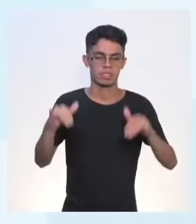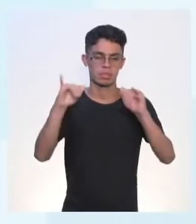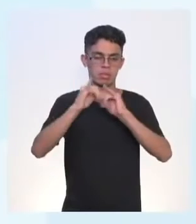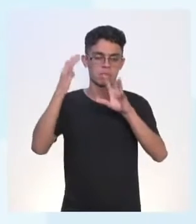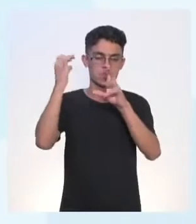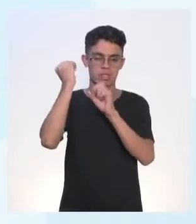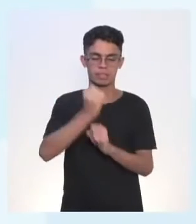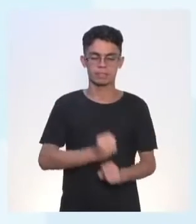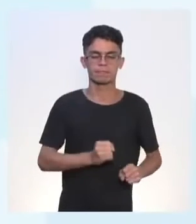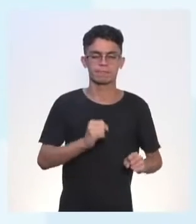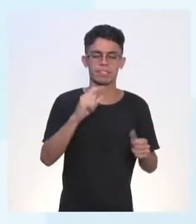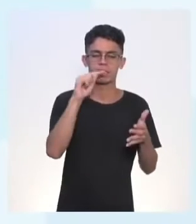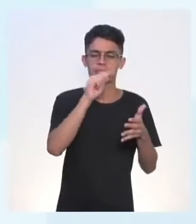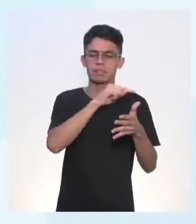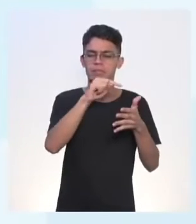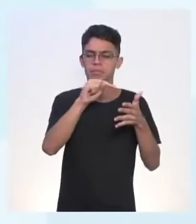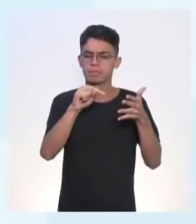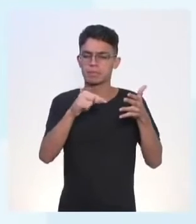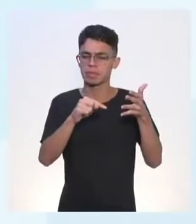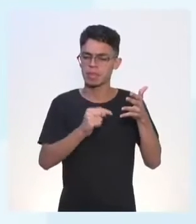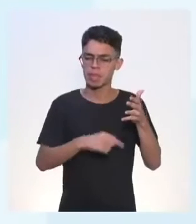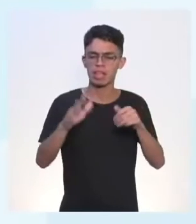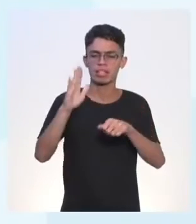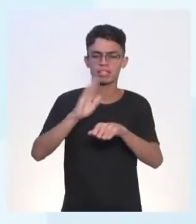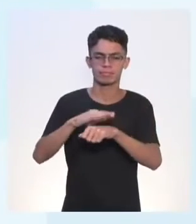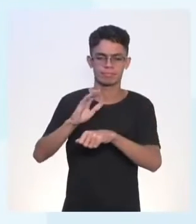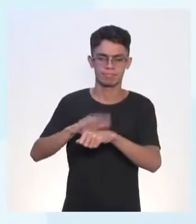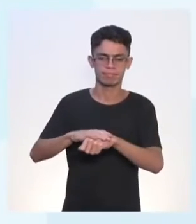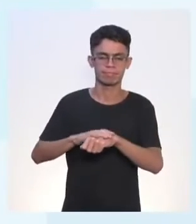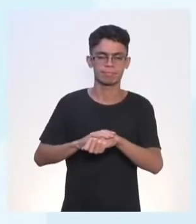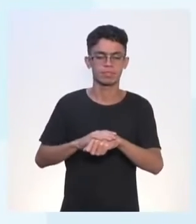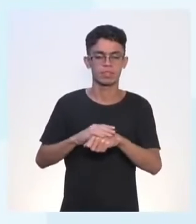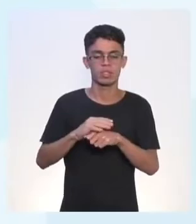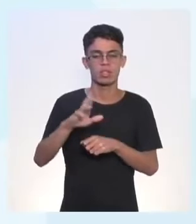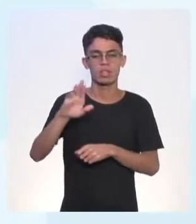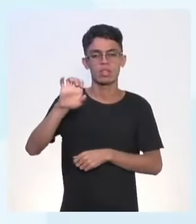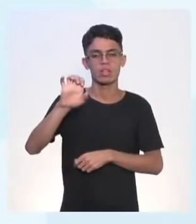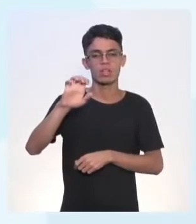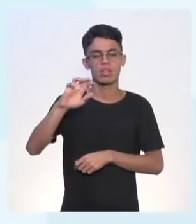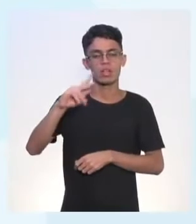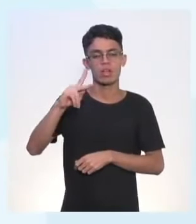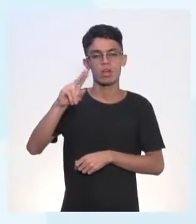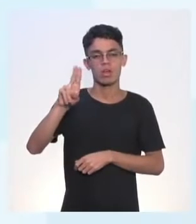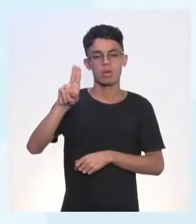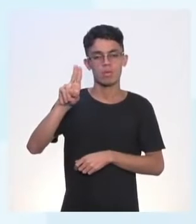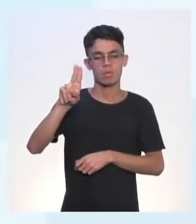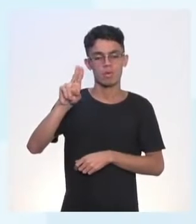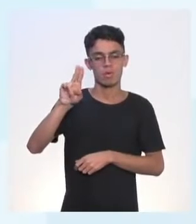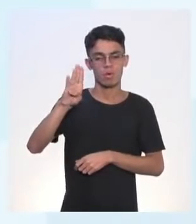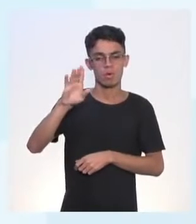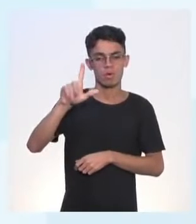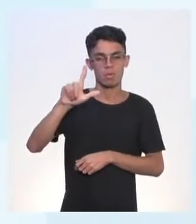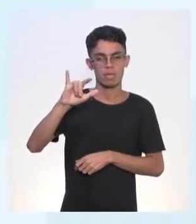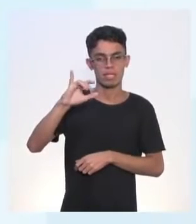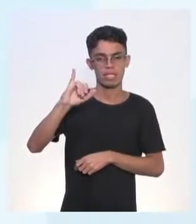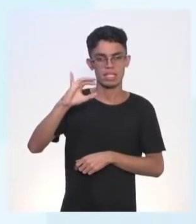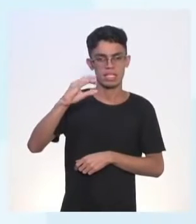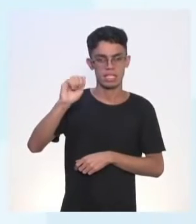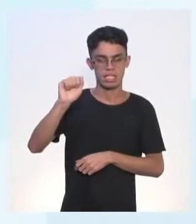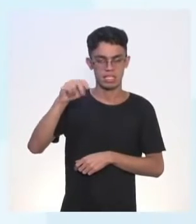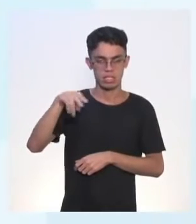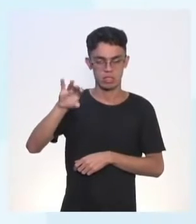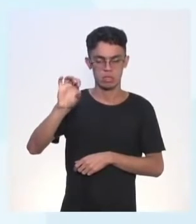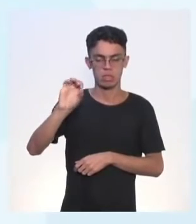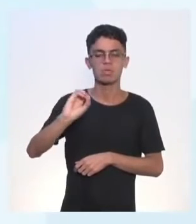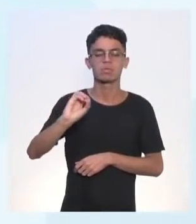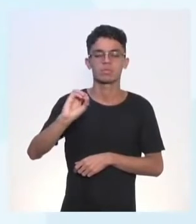uma série de manobras realizadas pelos republicanos e que culminaram na revolta de